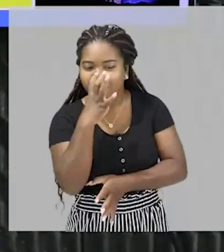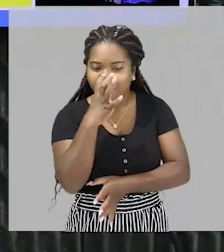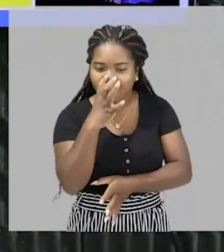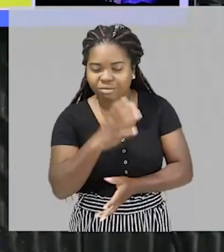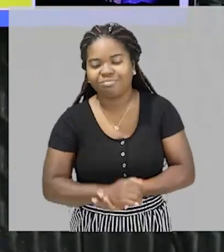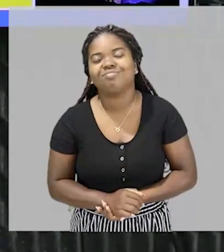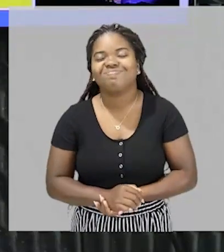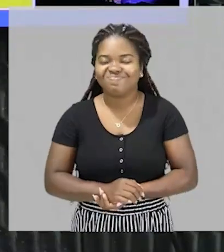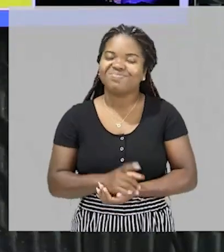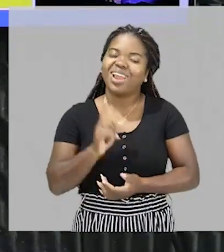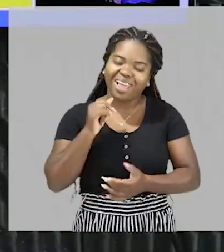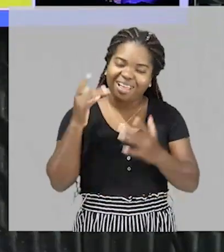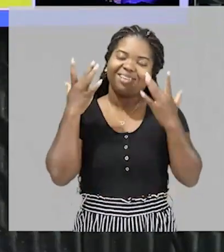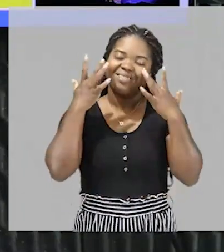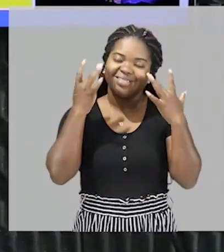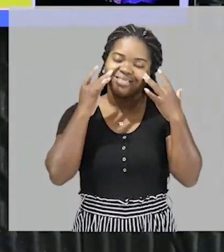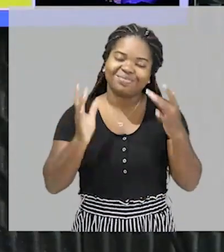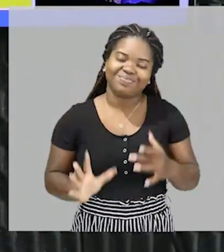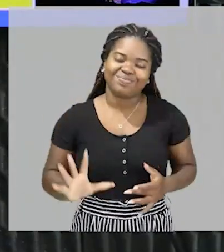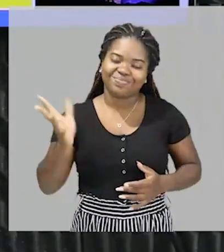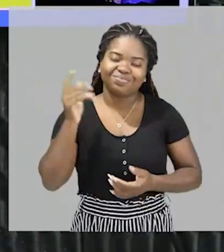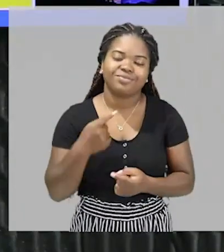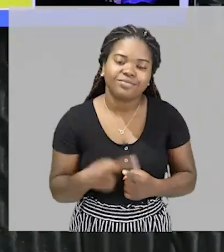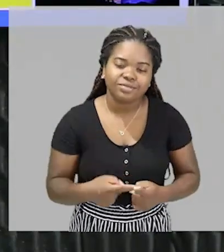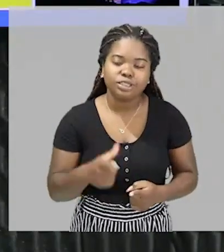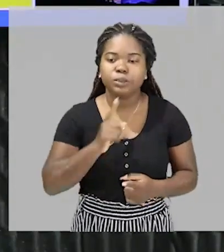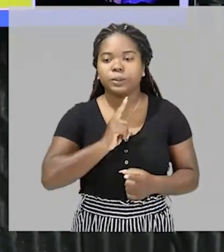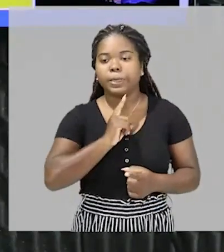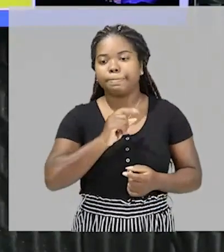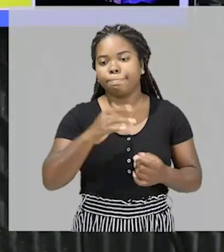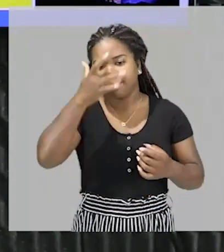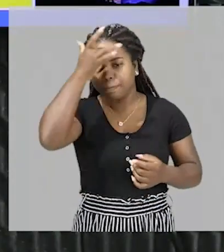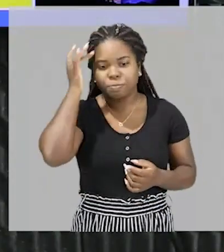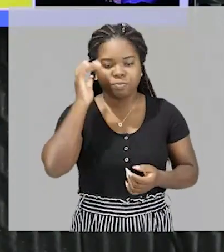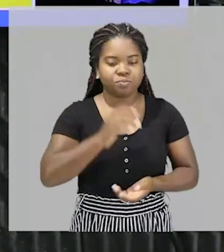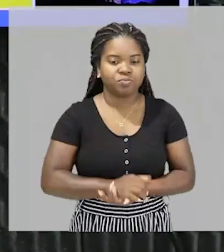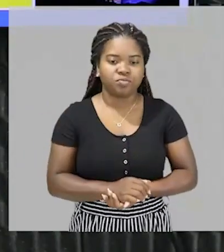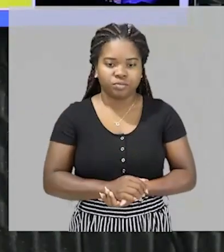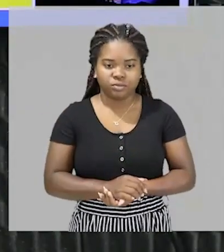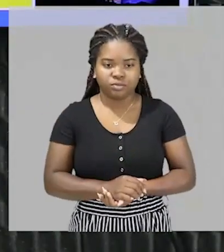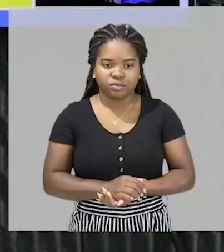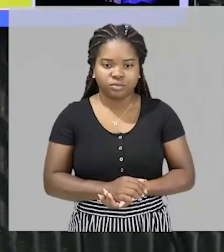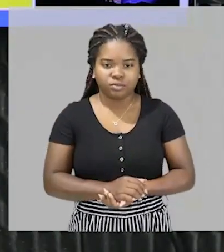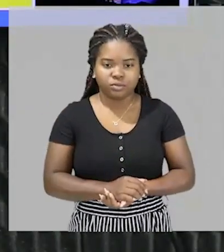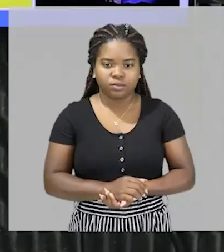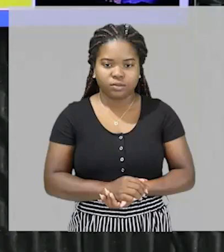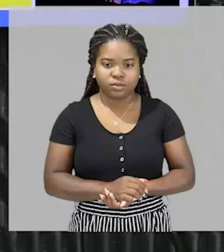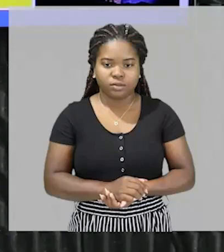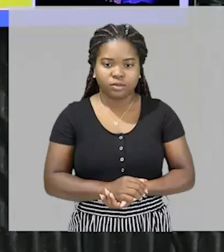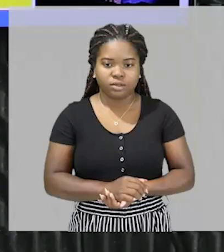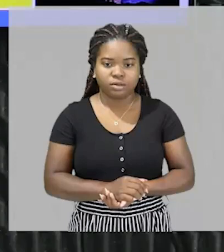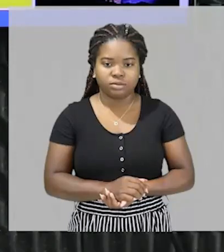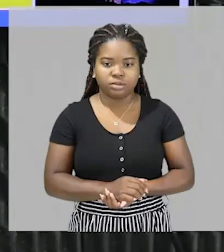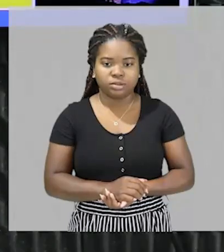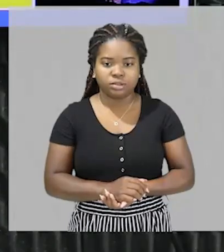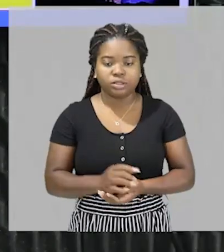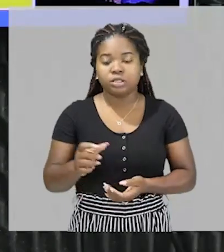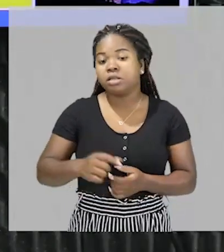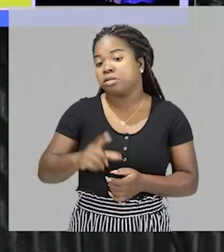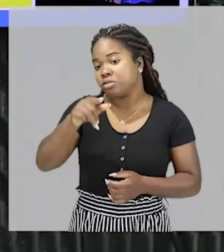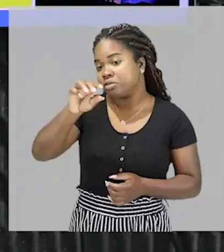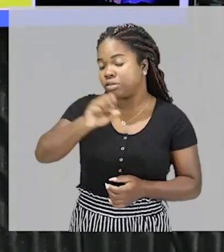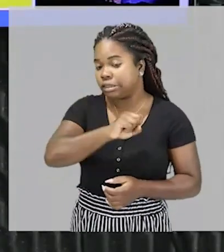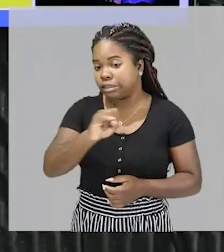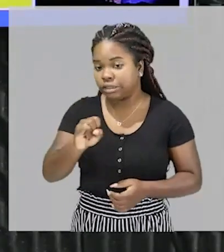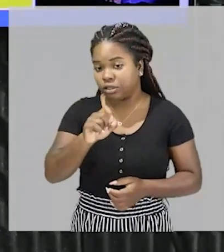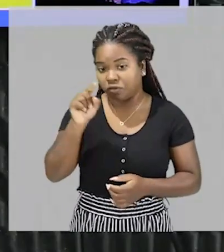a teatralidade acontecendo. Por quê? Porque tem gente que não chega, eu sempre digo isso, a gente diz muito isso no teatro. Para quem não sabe, eu não sou só arte